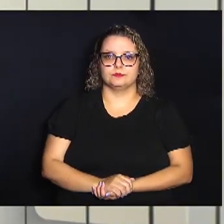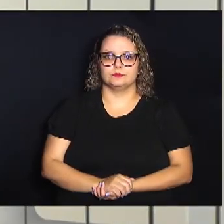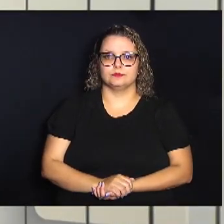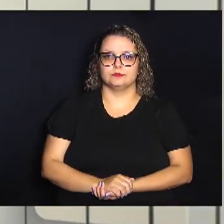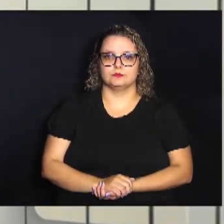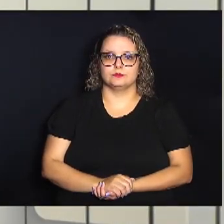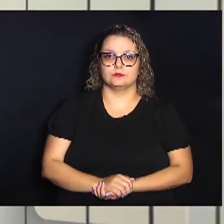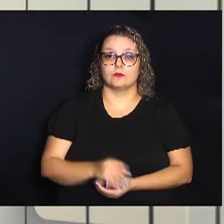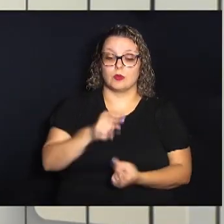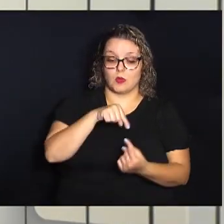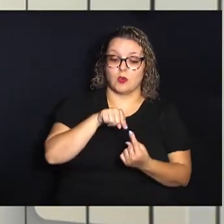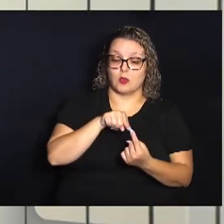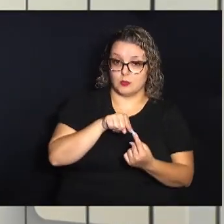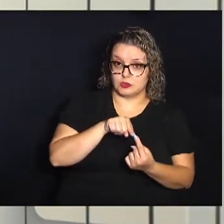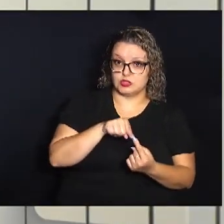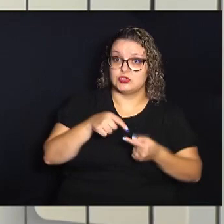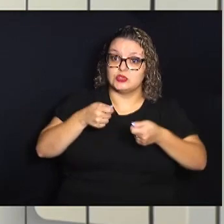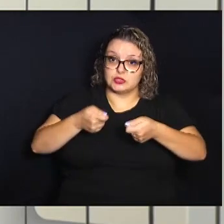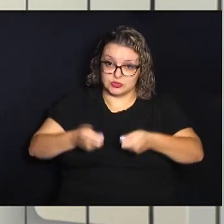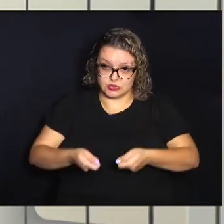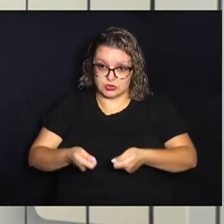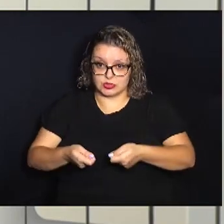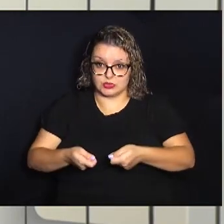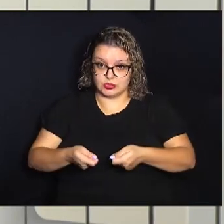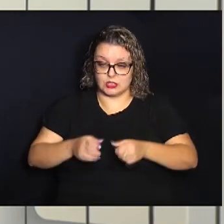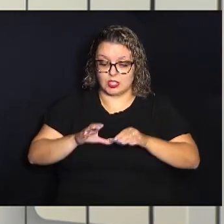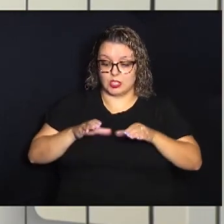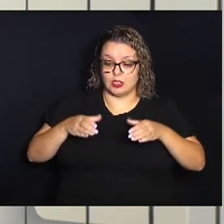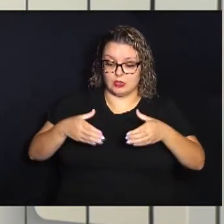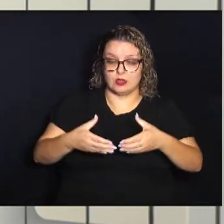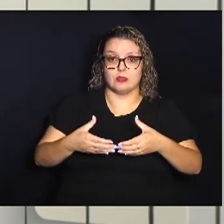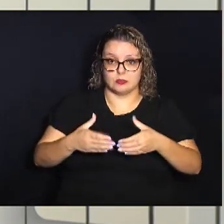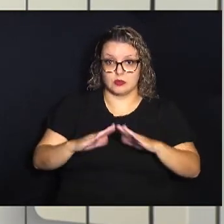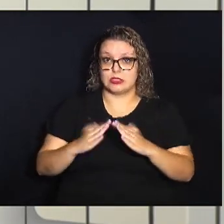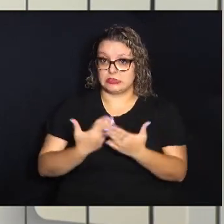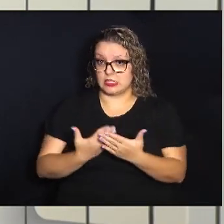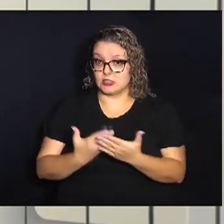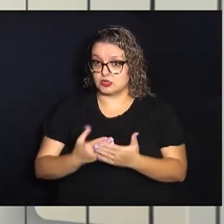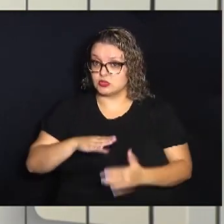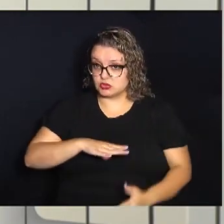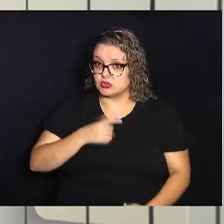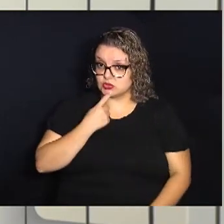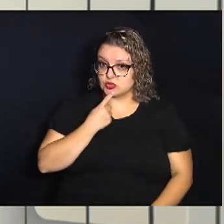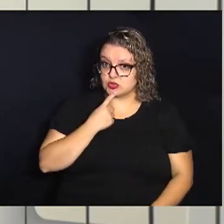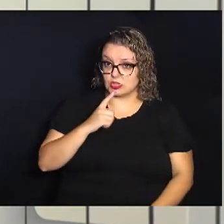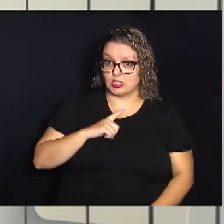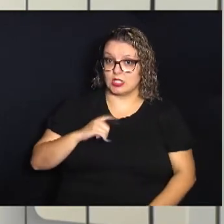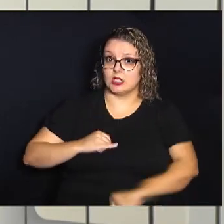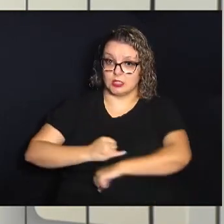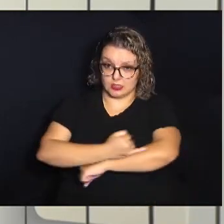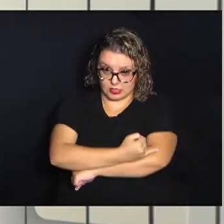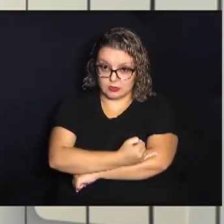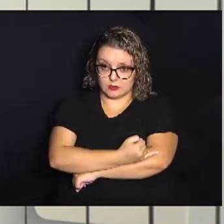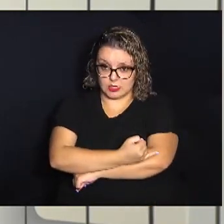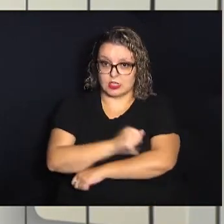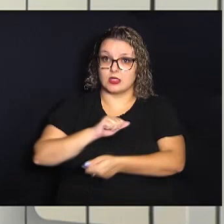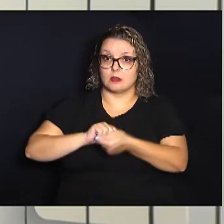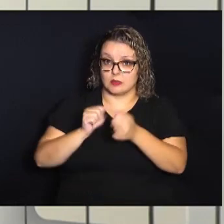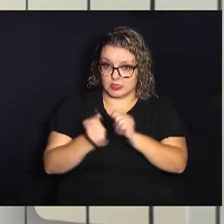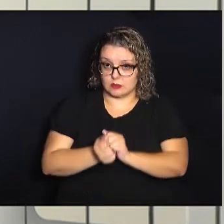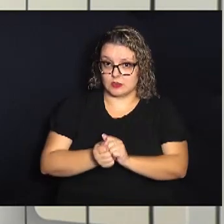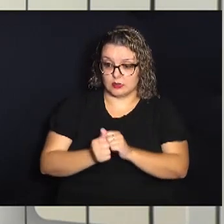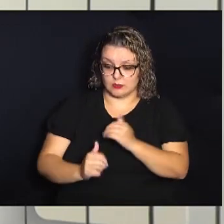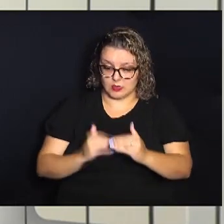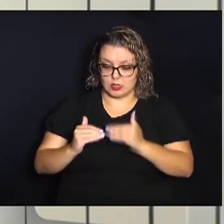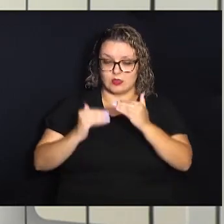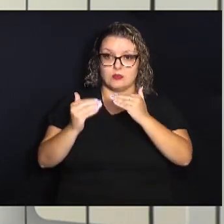Com o objetivo de garantir que a comunidade escolar de Campinas tenha infraestrutura adequada para